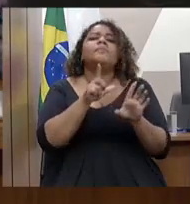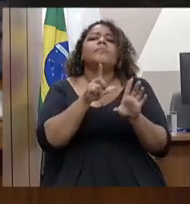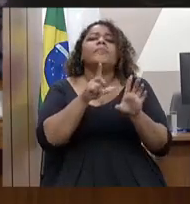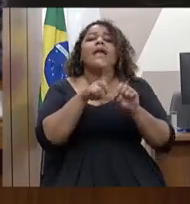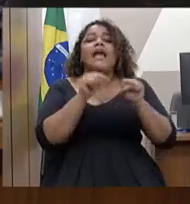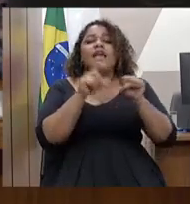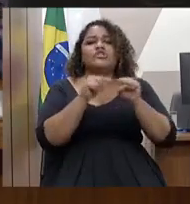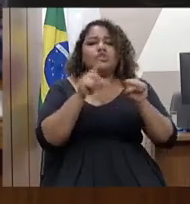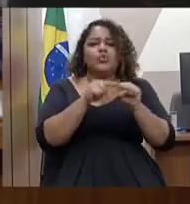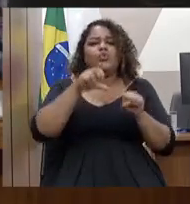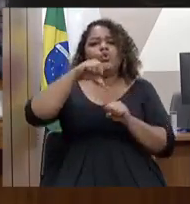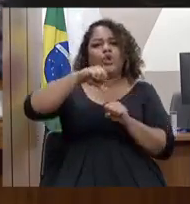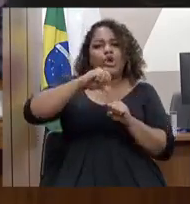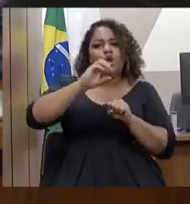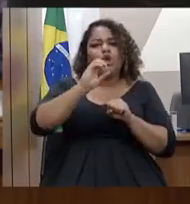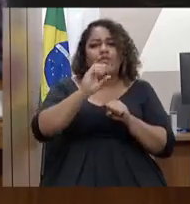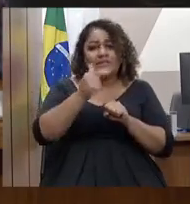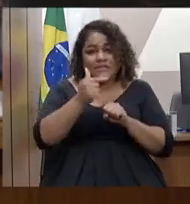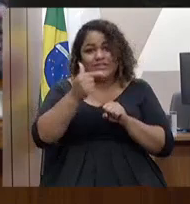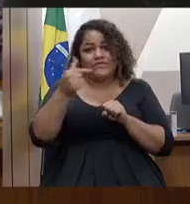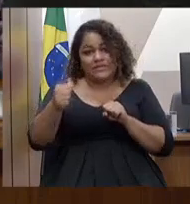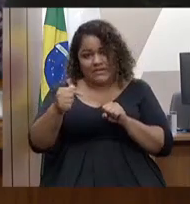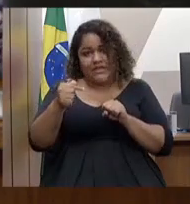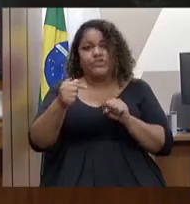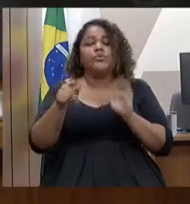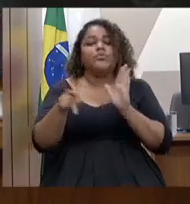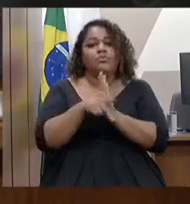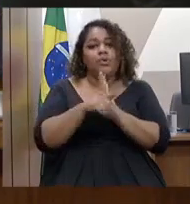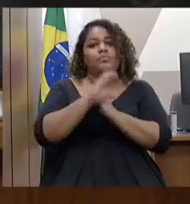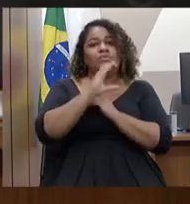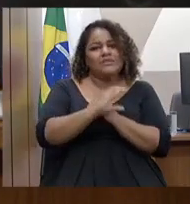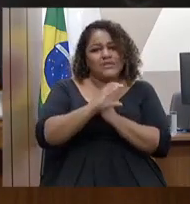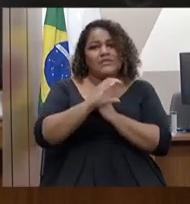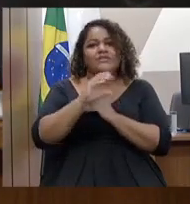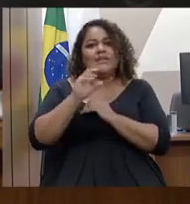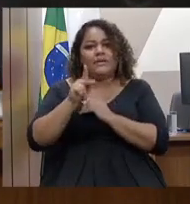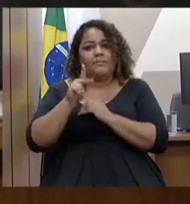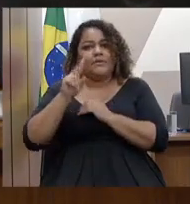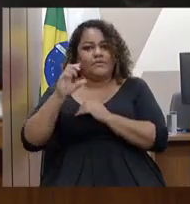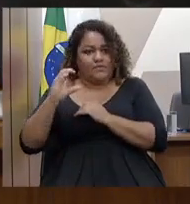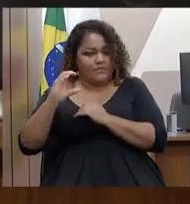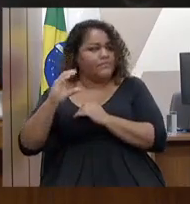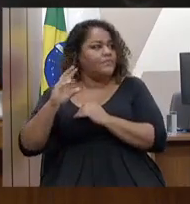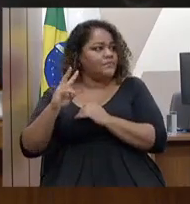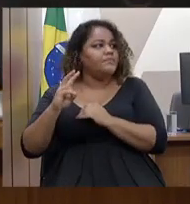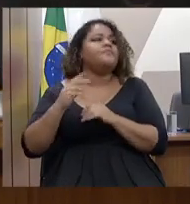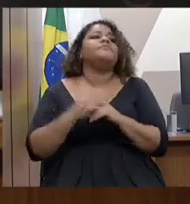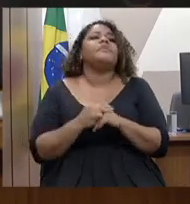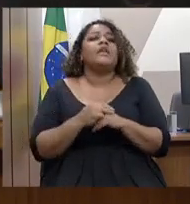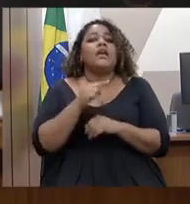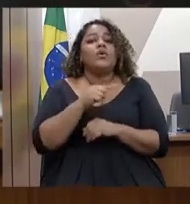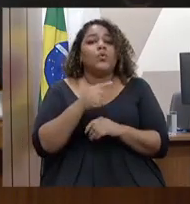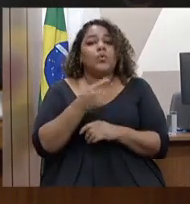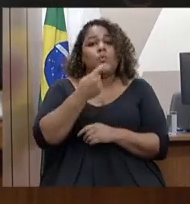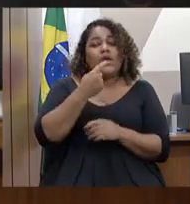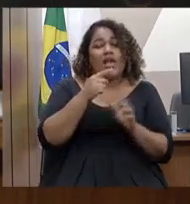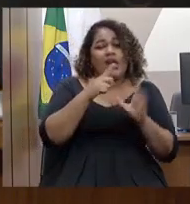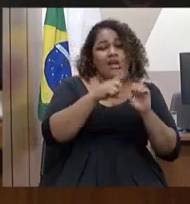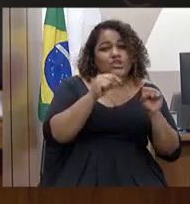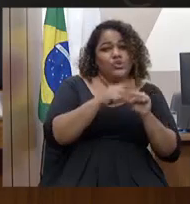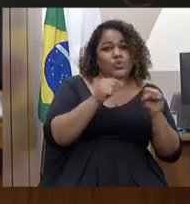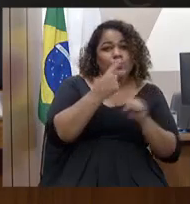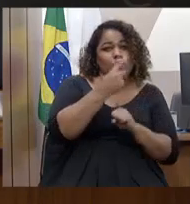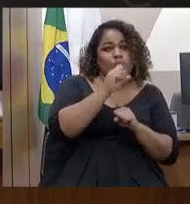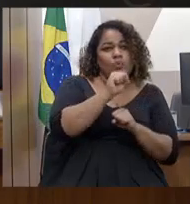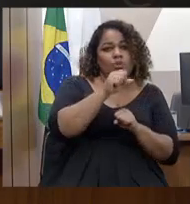927 do Código Civil aquele que por ato ilícito artigos 186 e 187 do